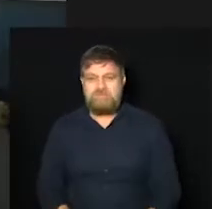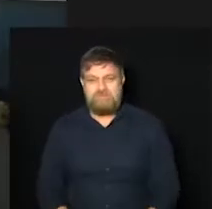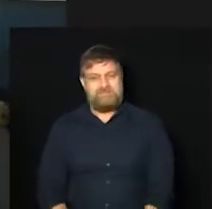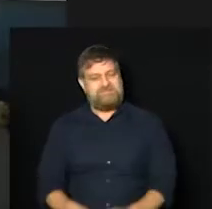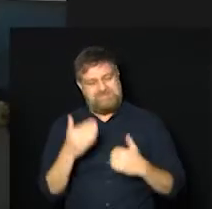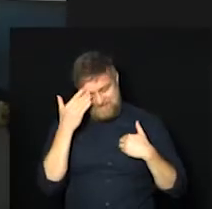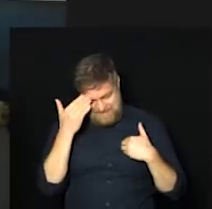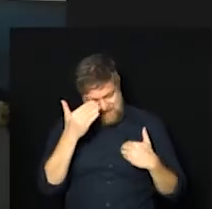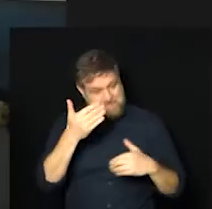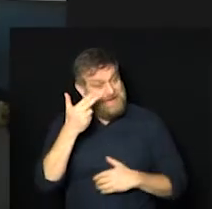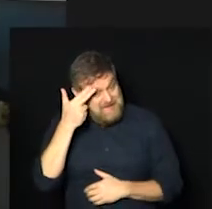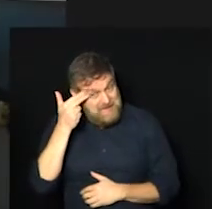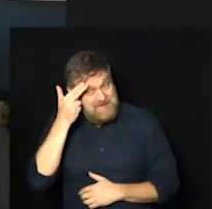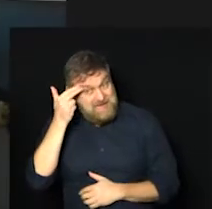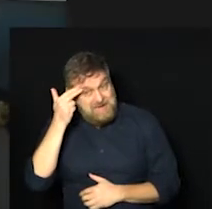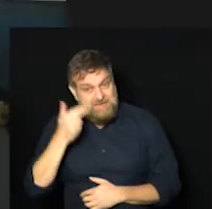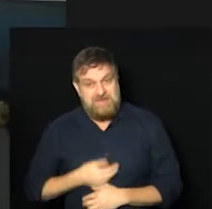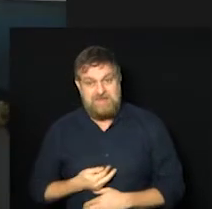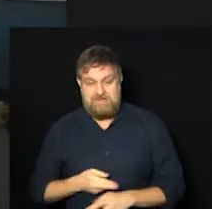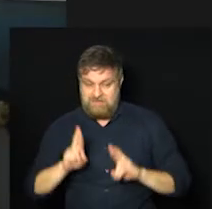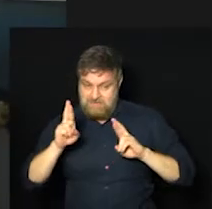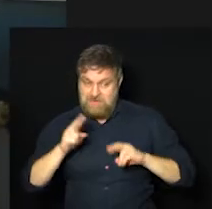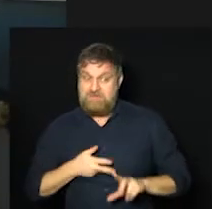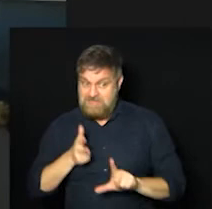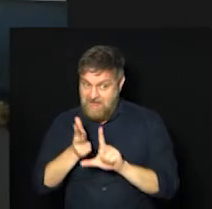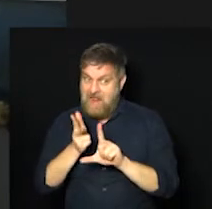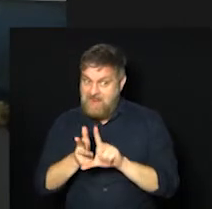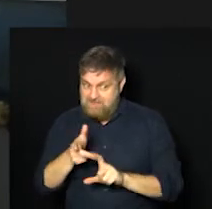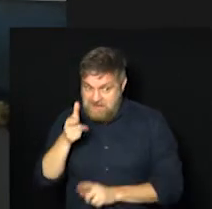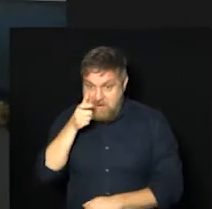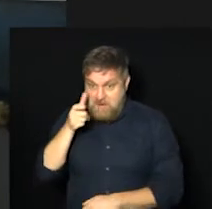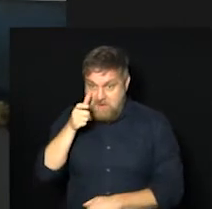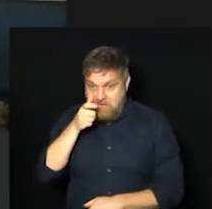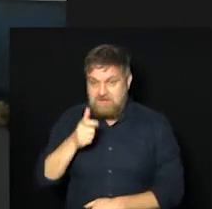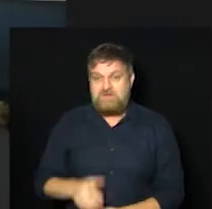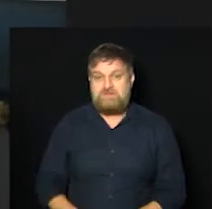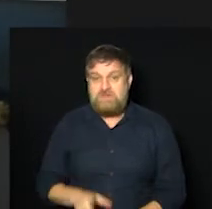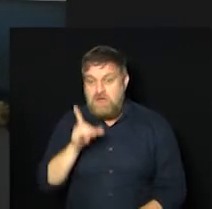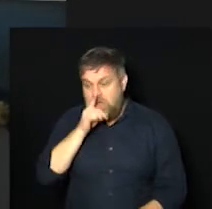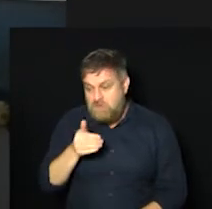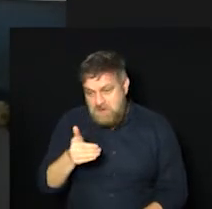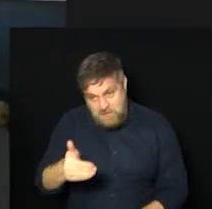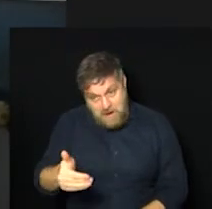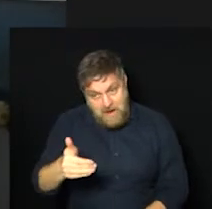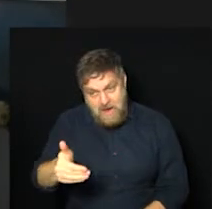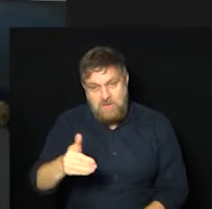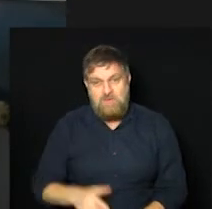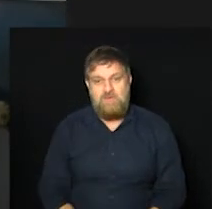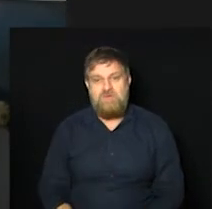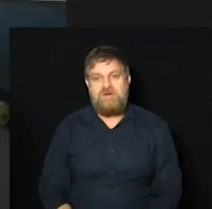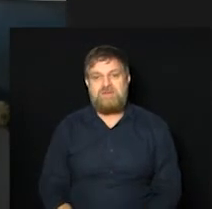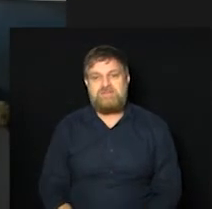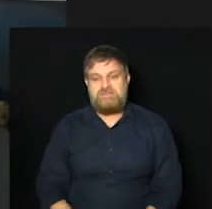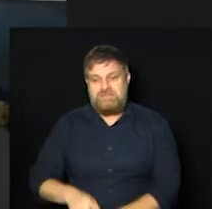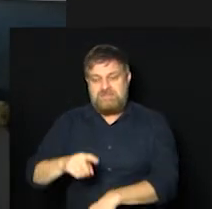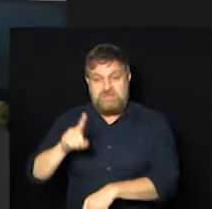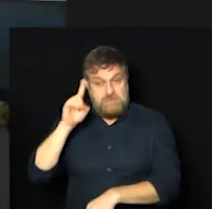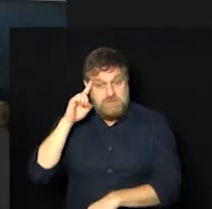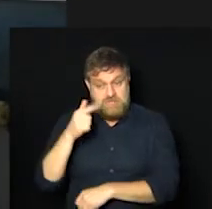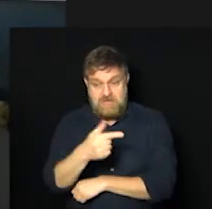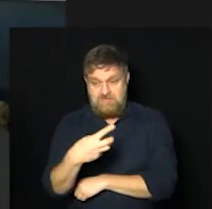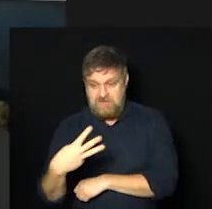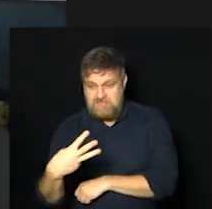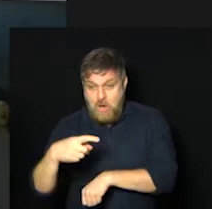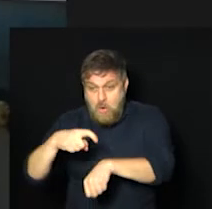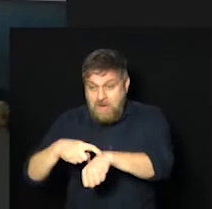Obrigada, Gabriel. Muito obrigada. Espero que você curta a live também, hein? Estarei lá. É nesse domingo, é nesse próximo domingo, dia 23,